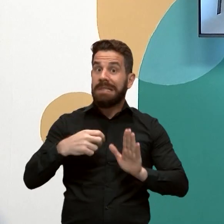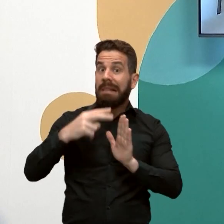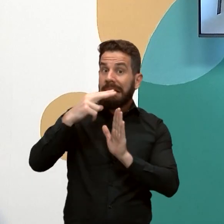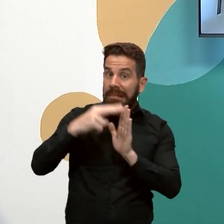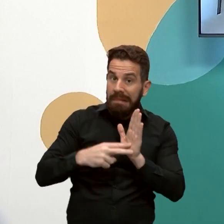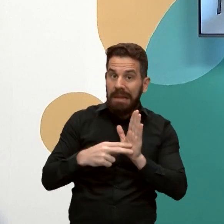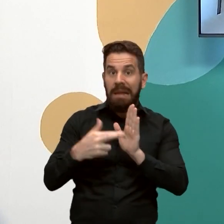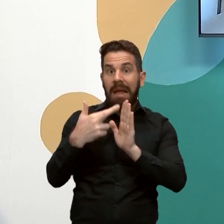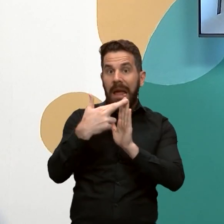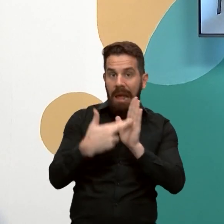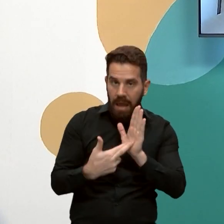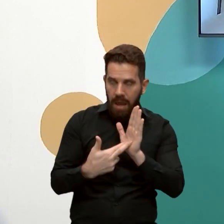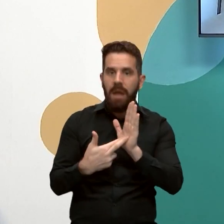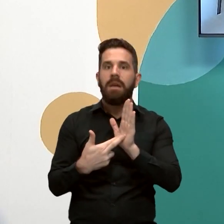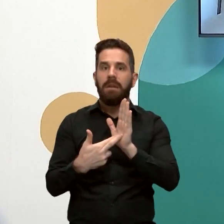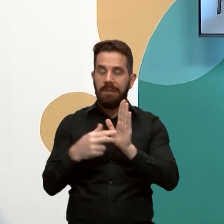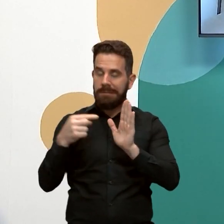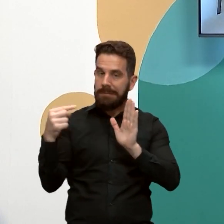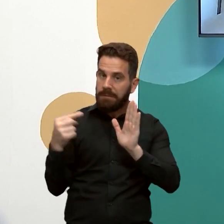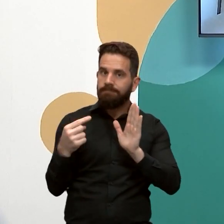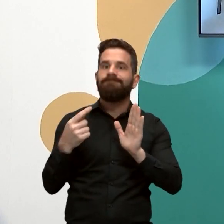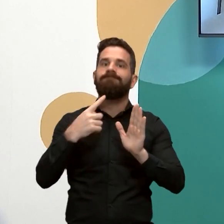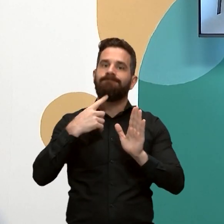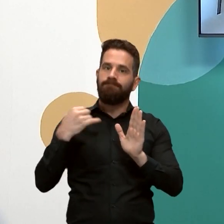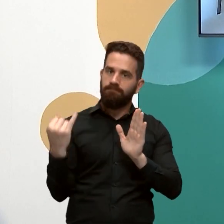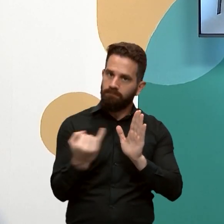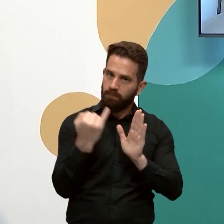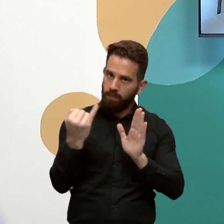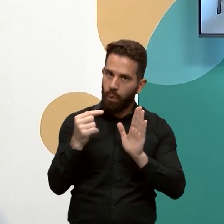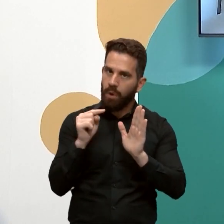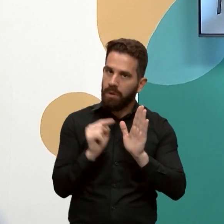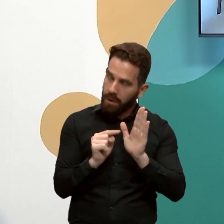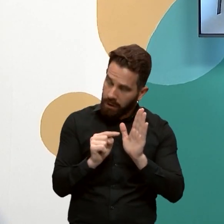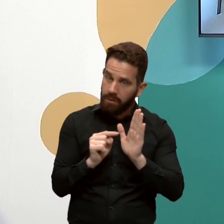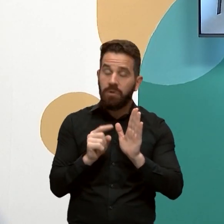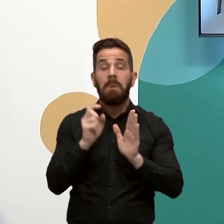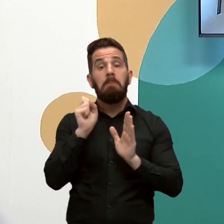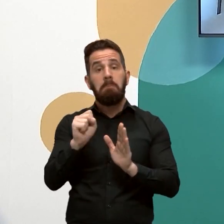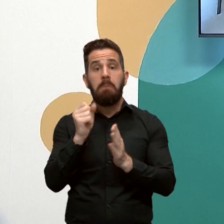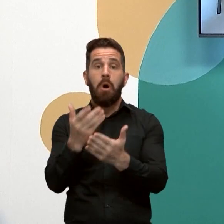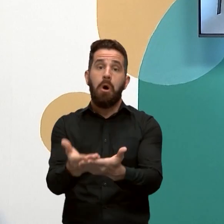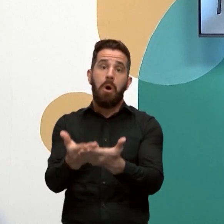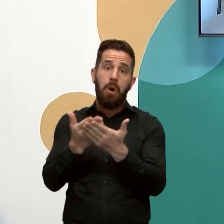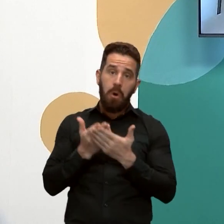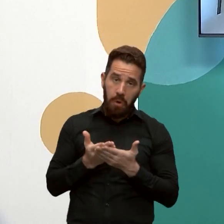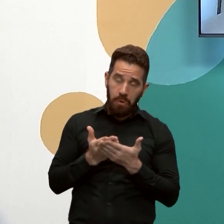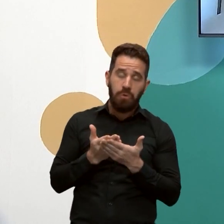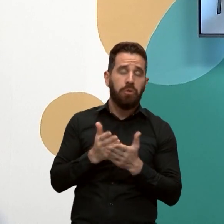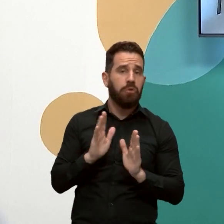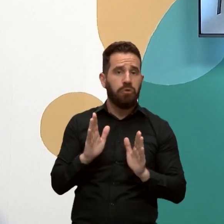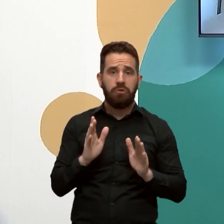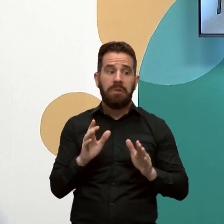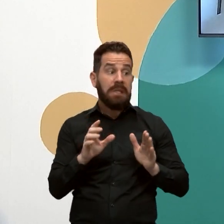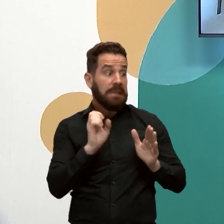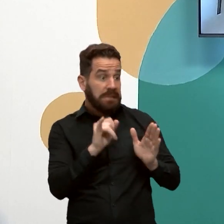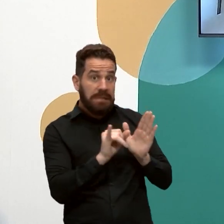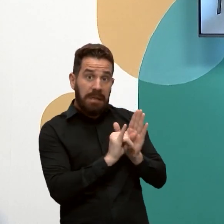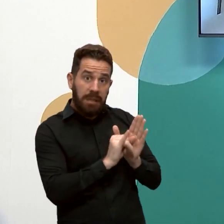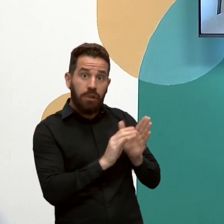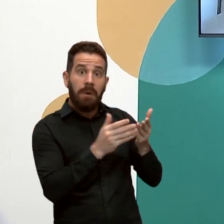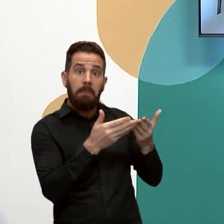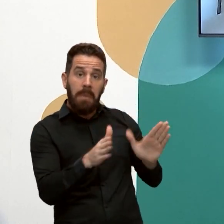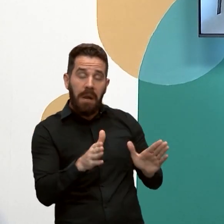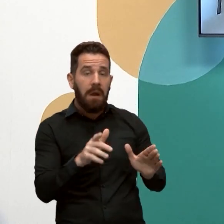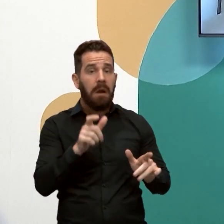e pode submeter a partir do momento que o fluxo contínuo estiver aberto ou que os dossiês estiverem abertos, depende do interesse de cada